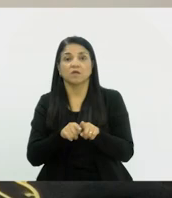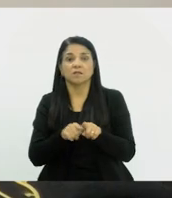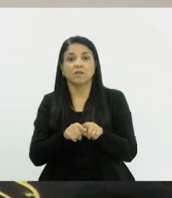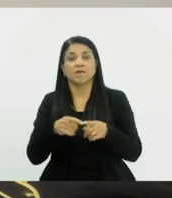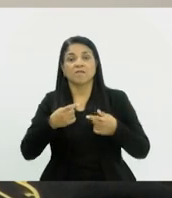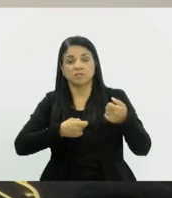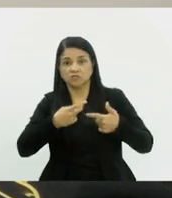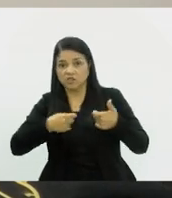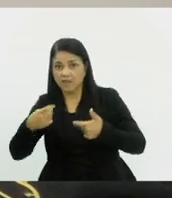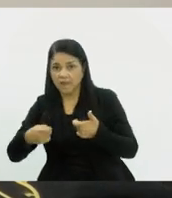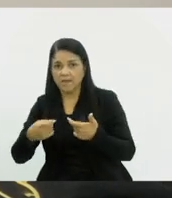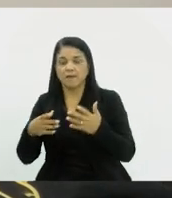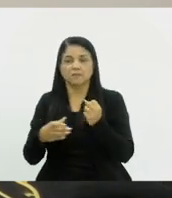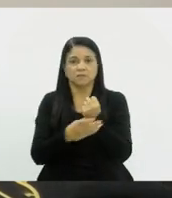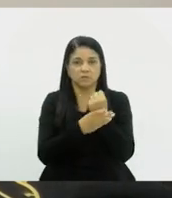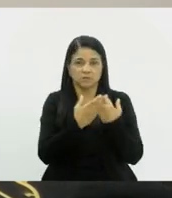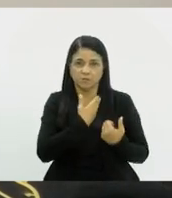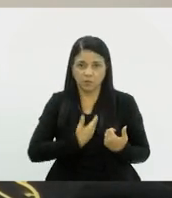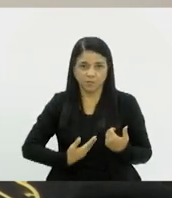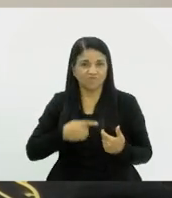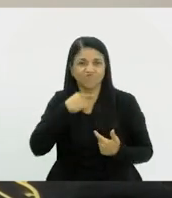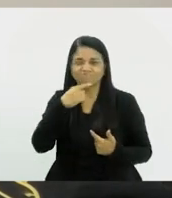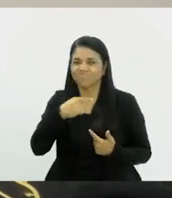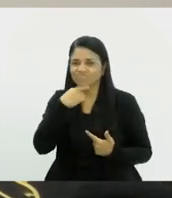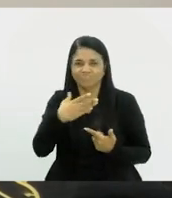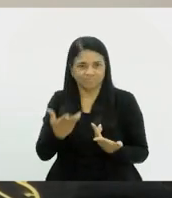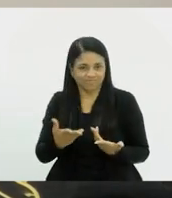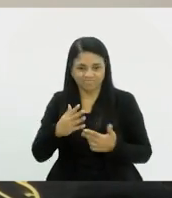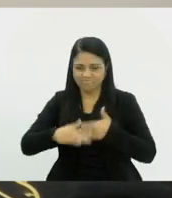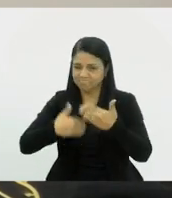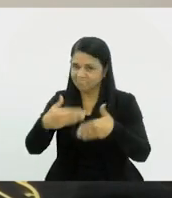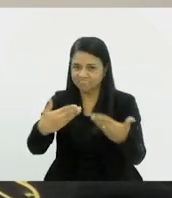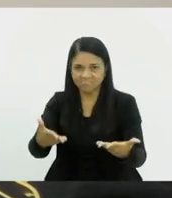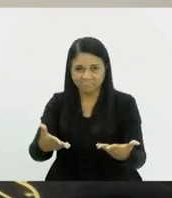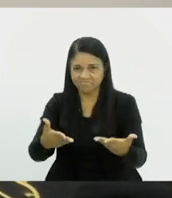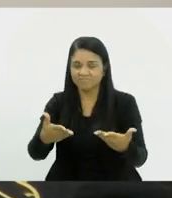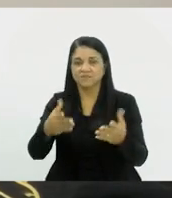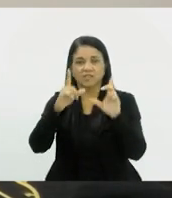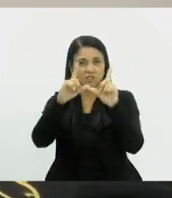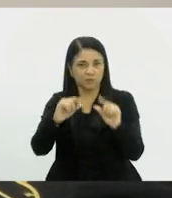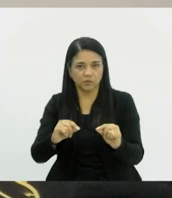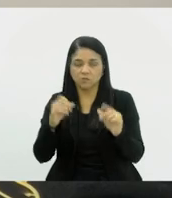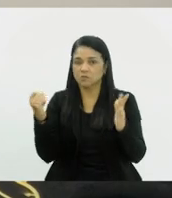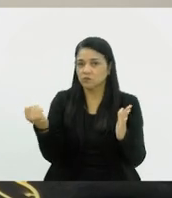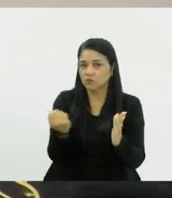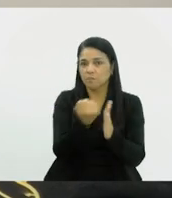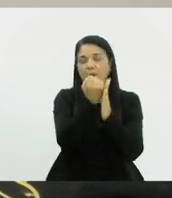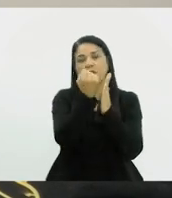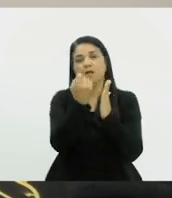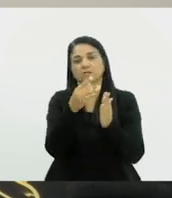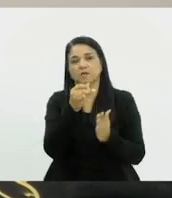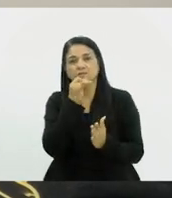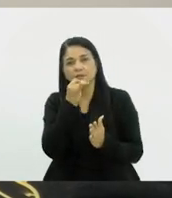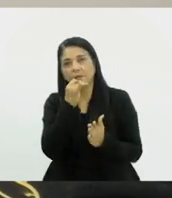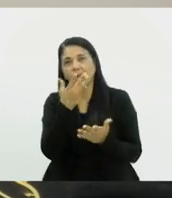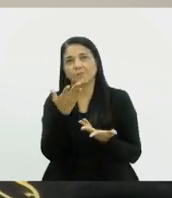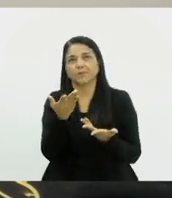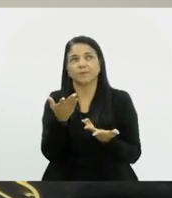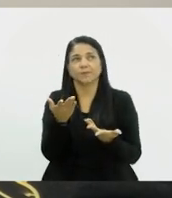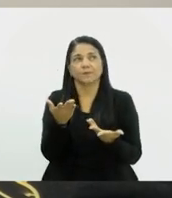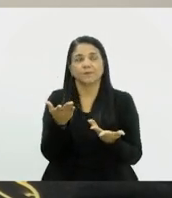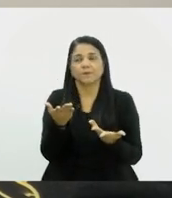guerra uma questão de segurança pública nós não iremos avançar nem né na minimização do impacto por exemplo da condição